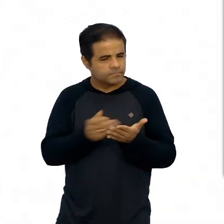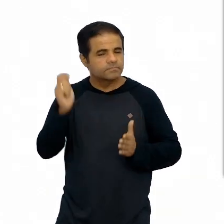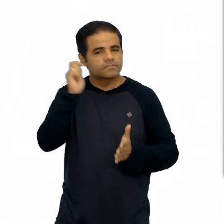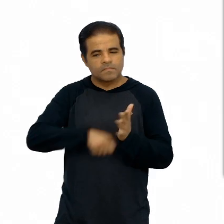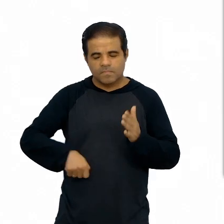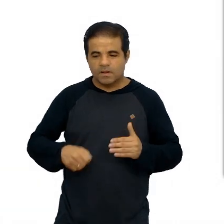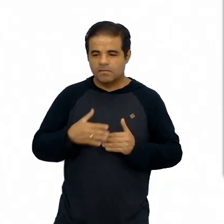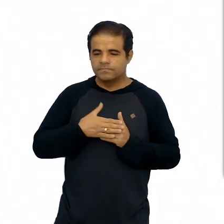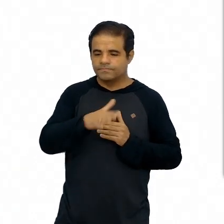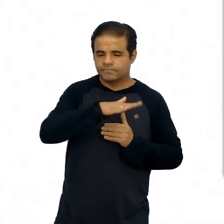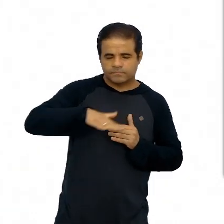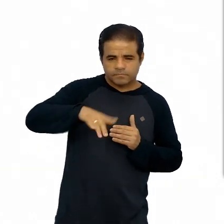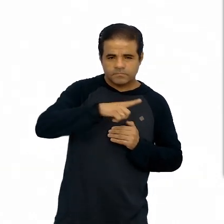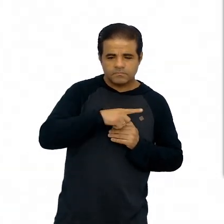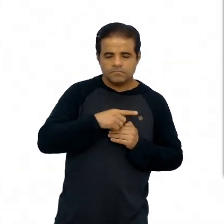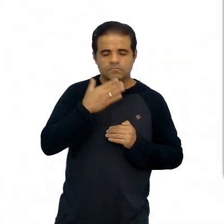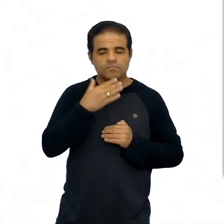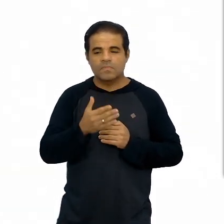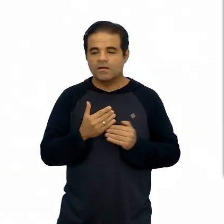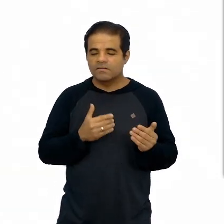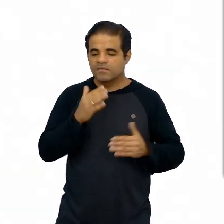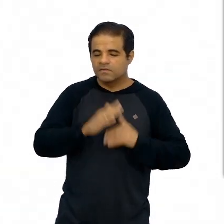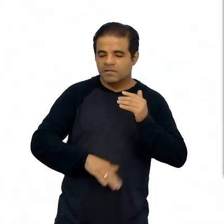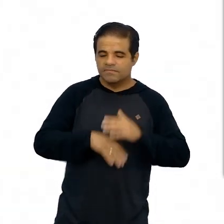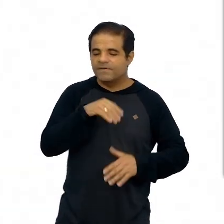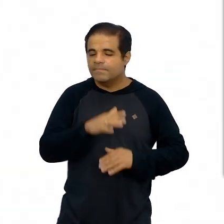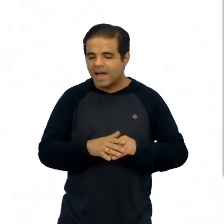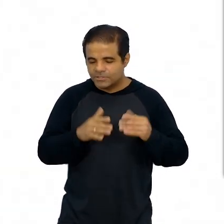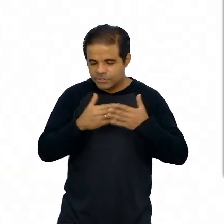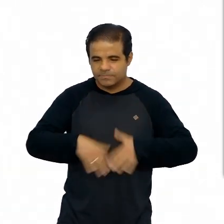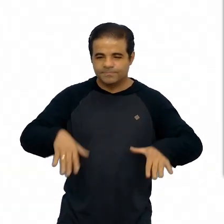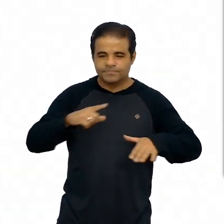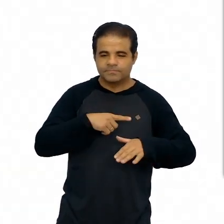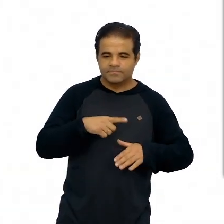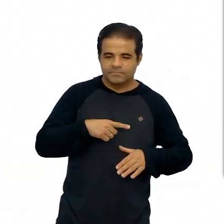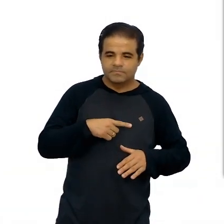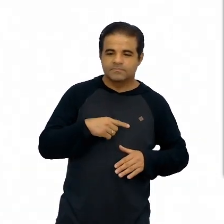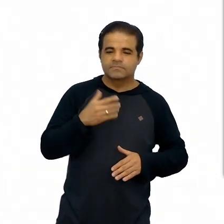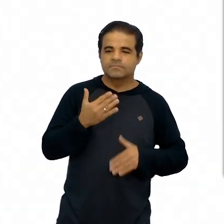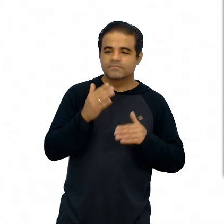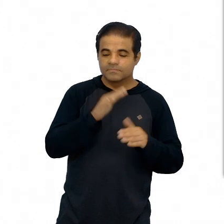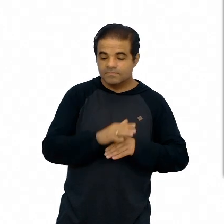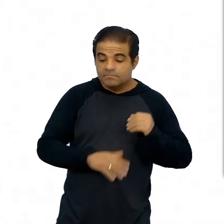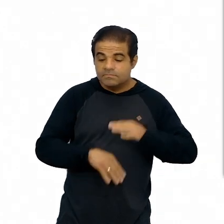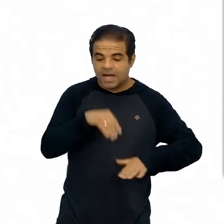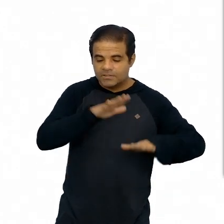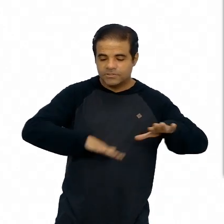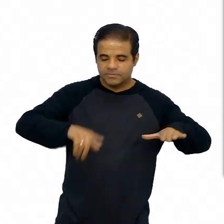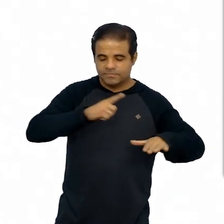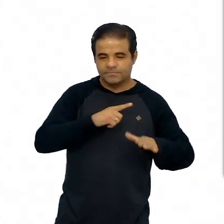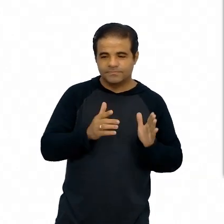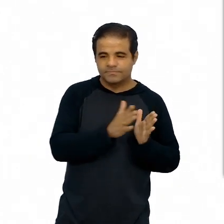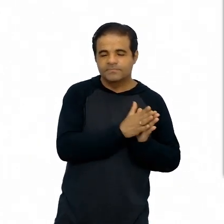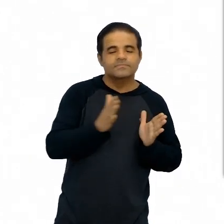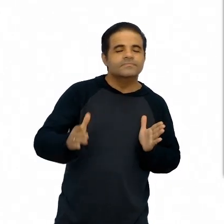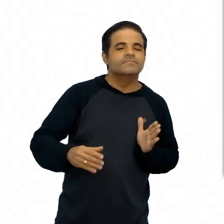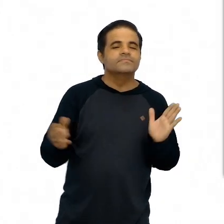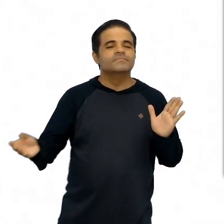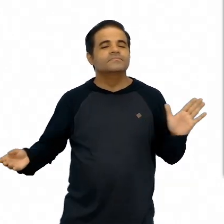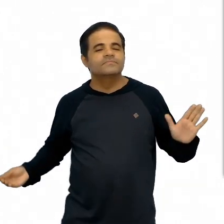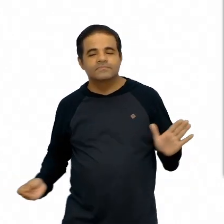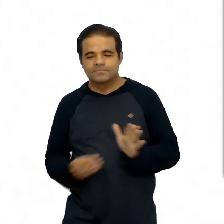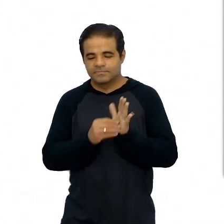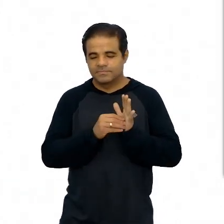registram, peça aos estudantes que comparem as suas respostas e, se necessário, realize intervenções, reforçando